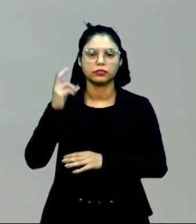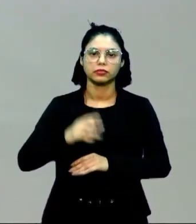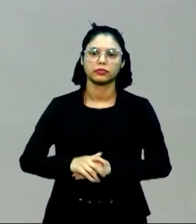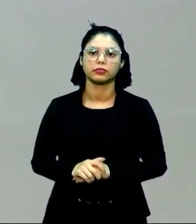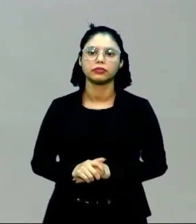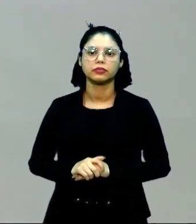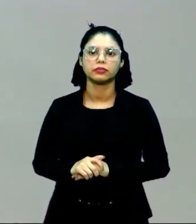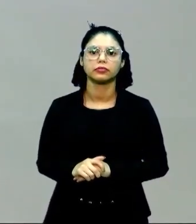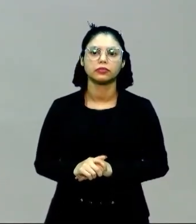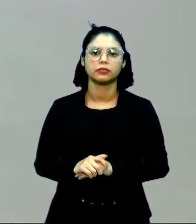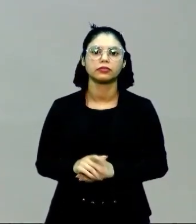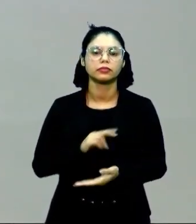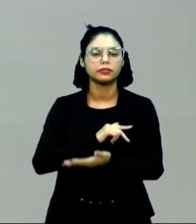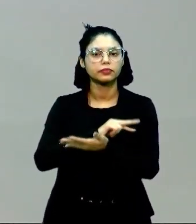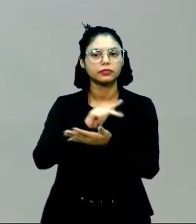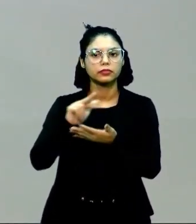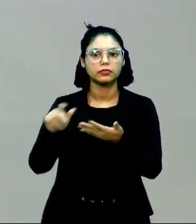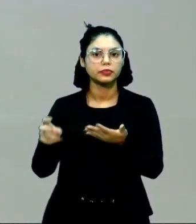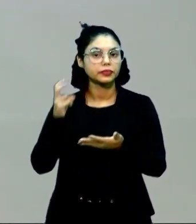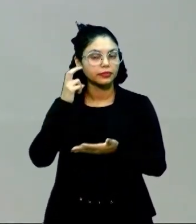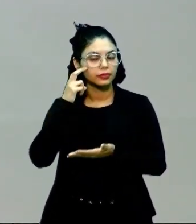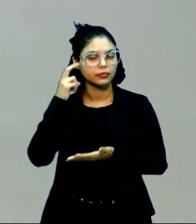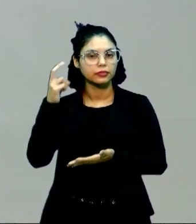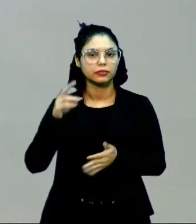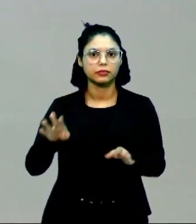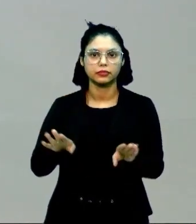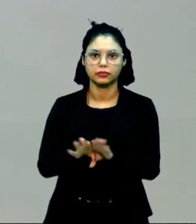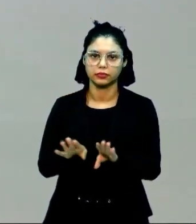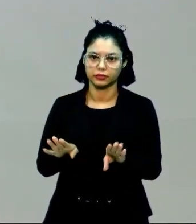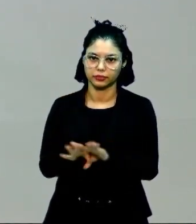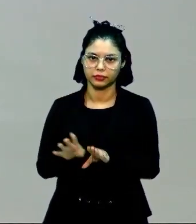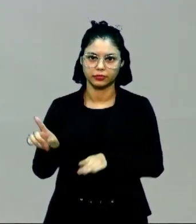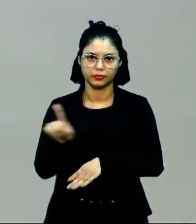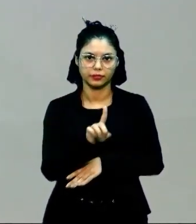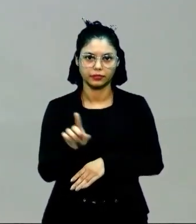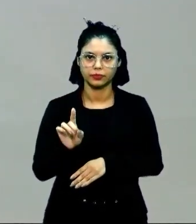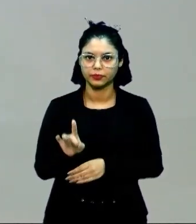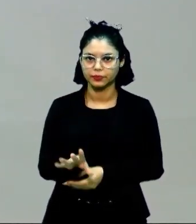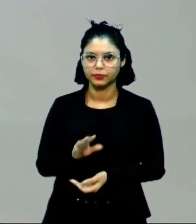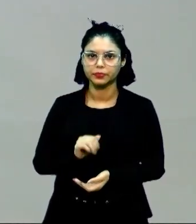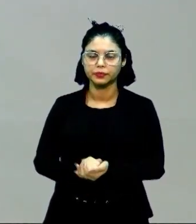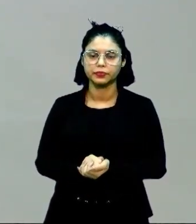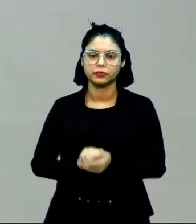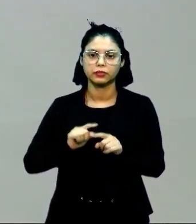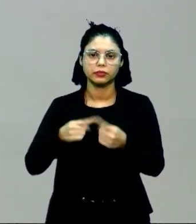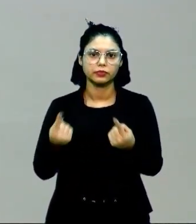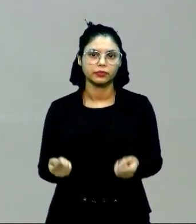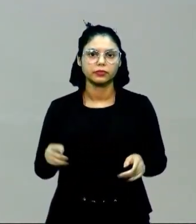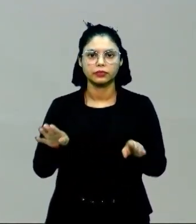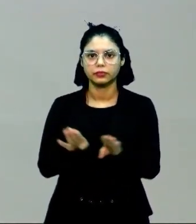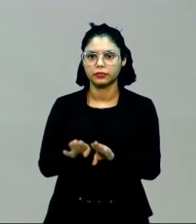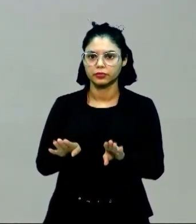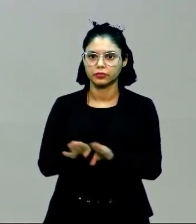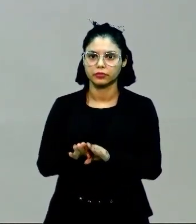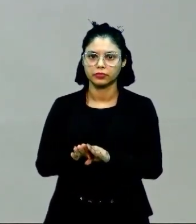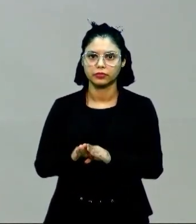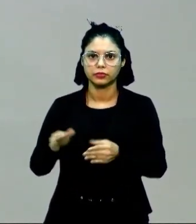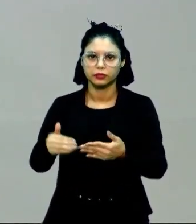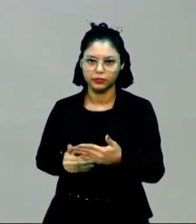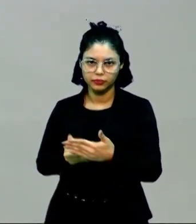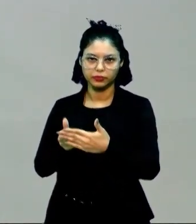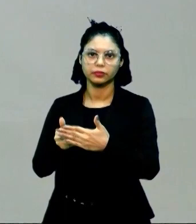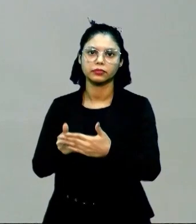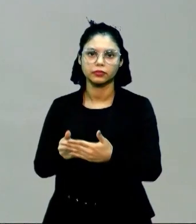com a questão do multiculturalismo e, é claro, não só essa sintonia, mas também impacta